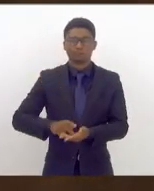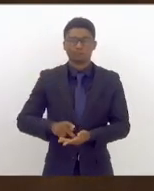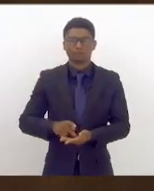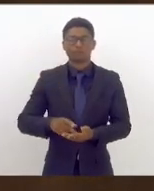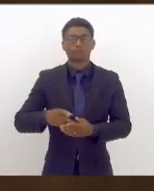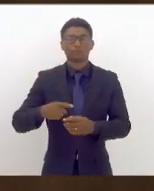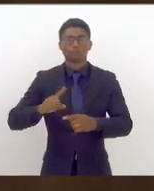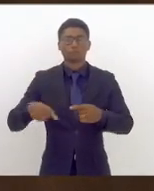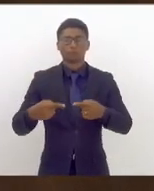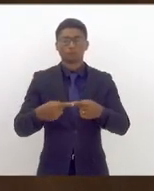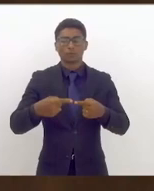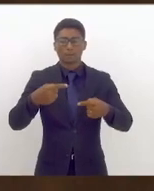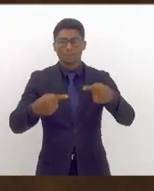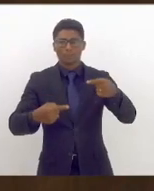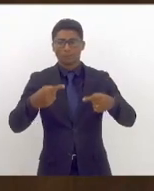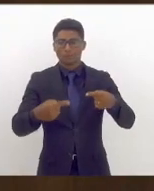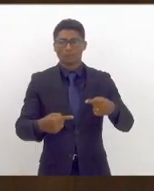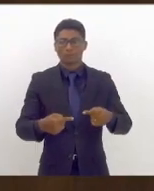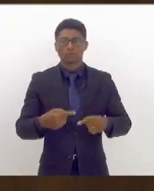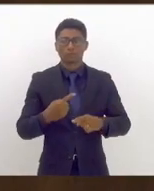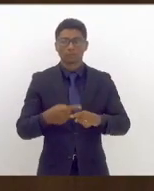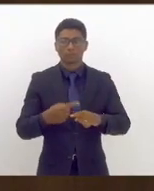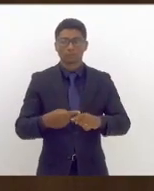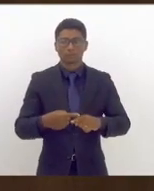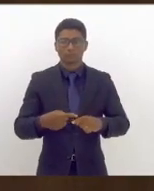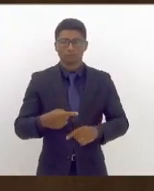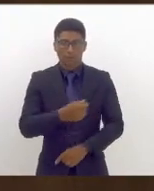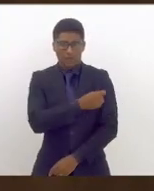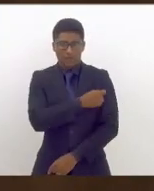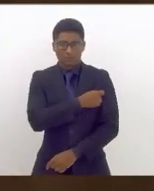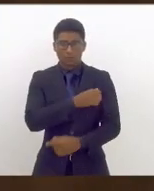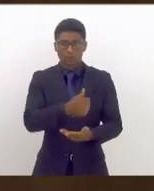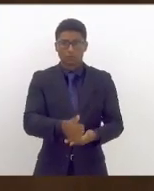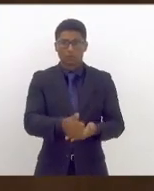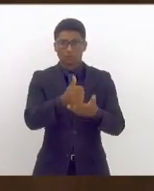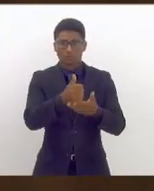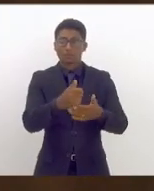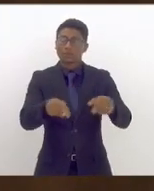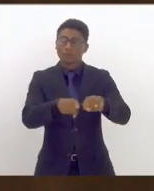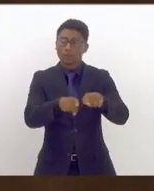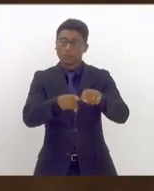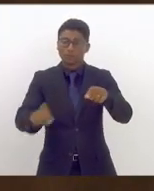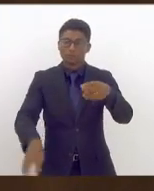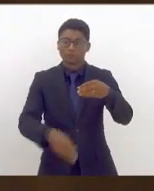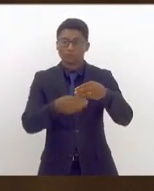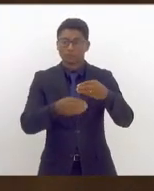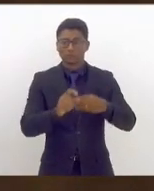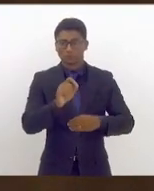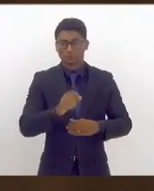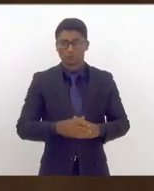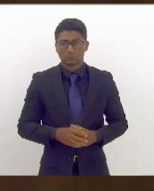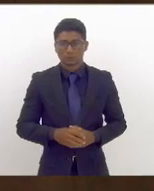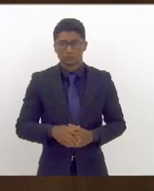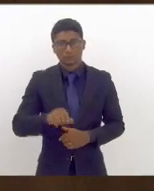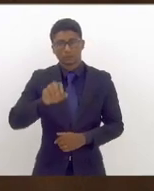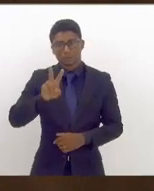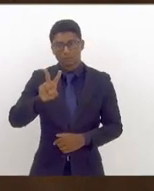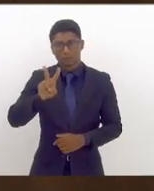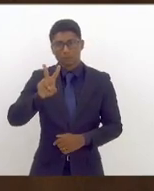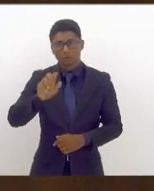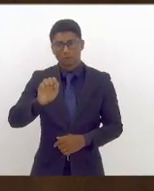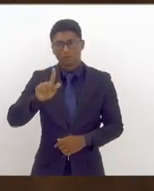políticas né os desafios para assistência estudantil e adendar deputado valde que muitas dessas vagas nas